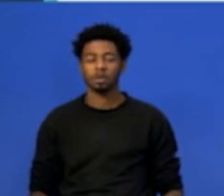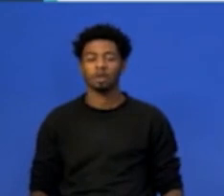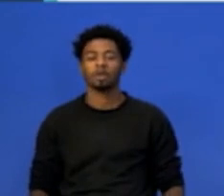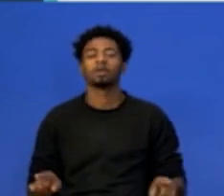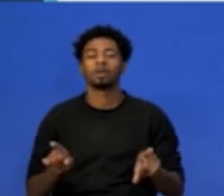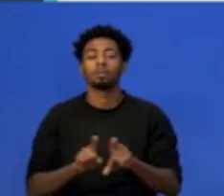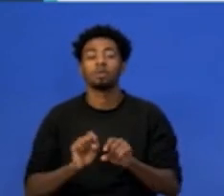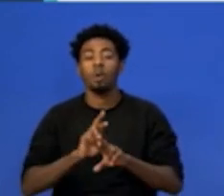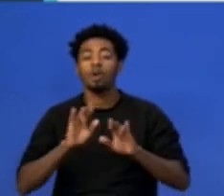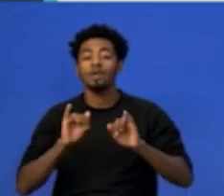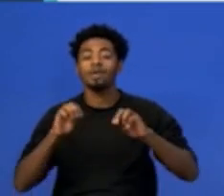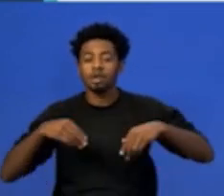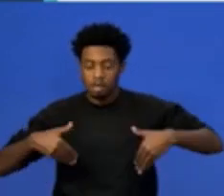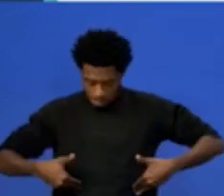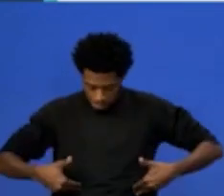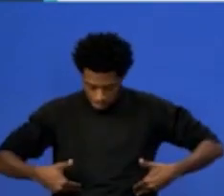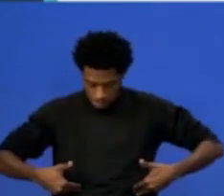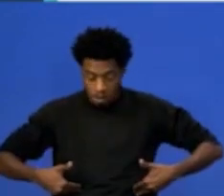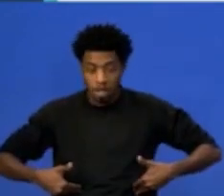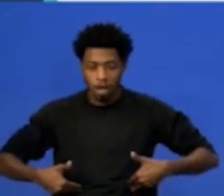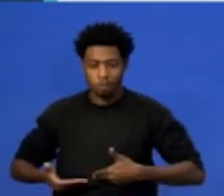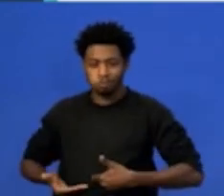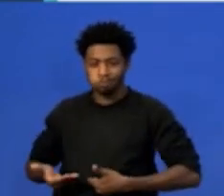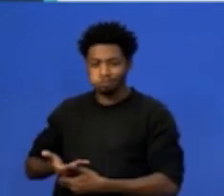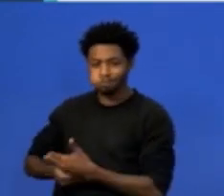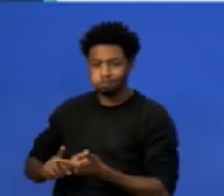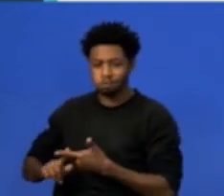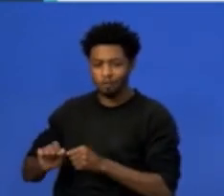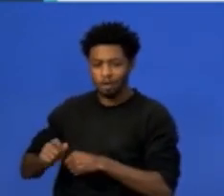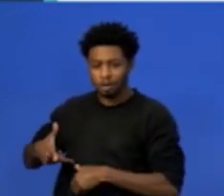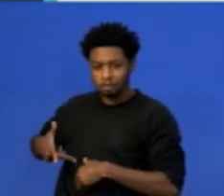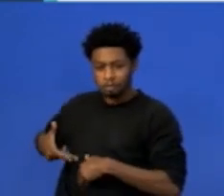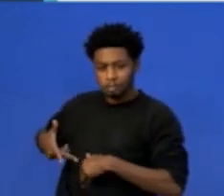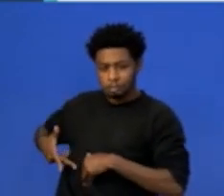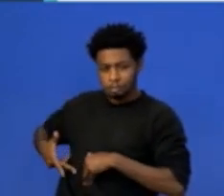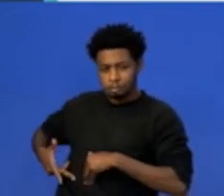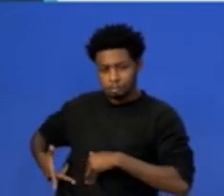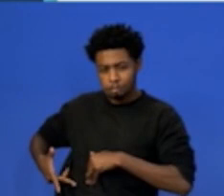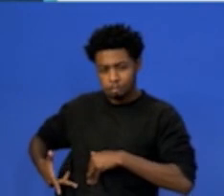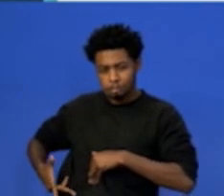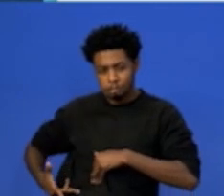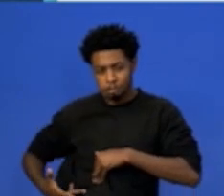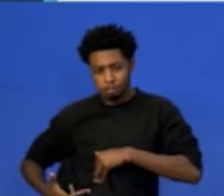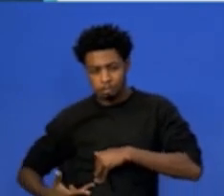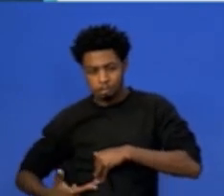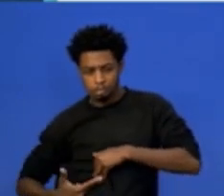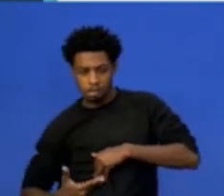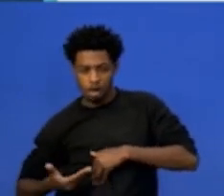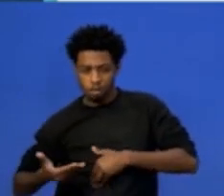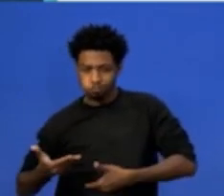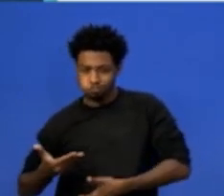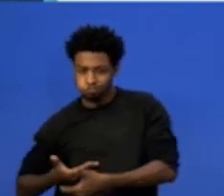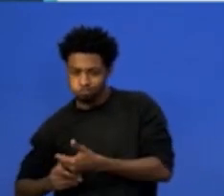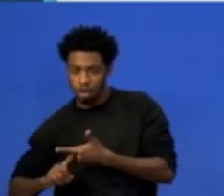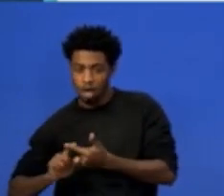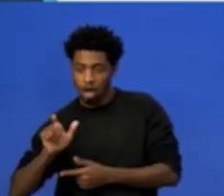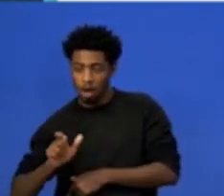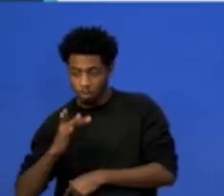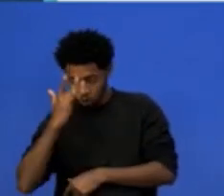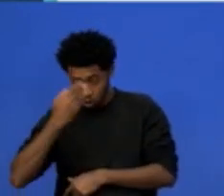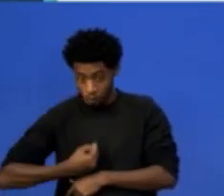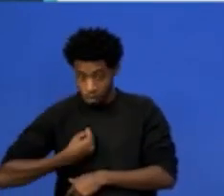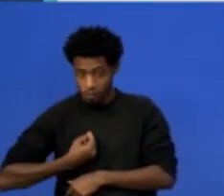Transplantes de rim e córnea, todas as despesas com os transplantes e com os doadores vivos. Então, na parte